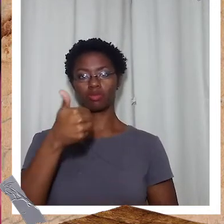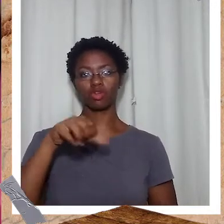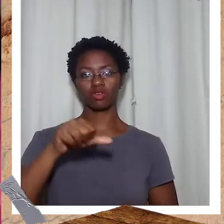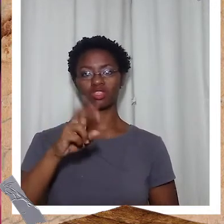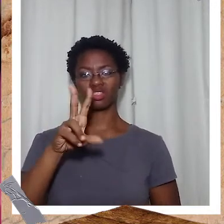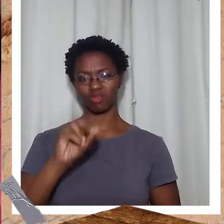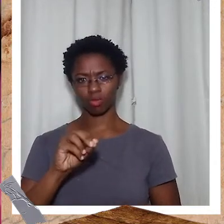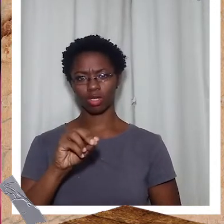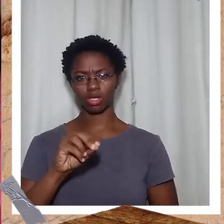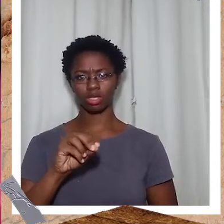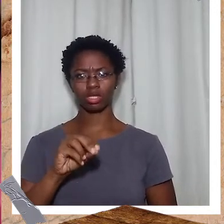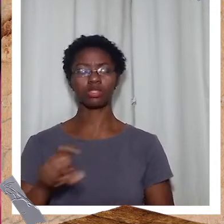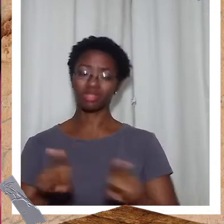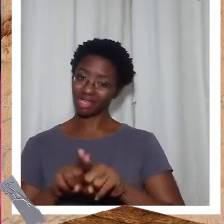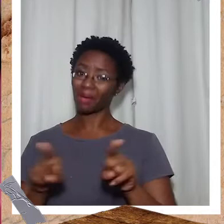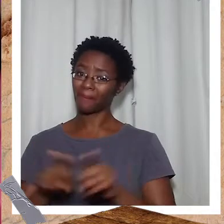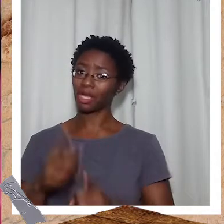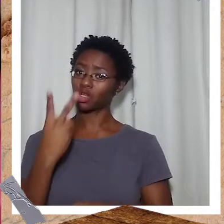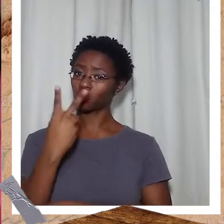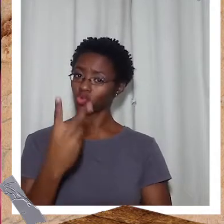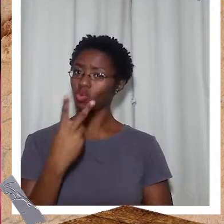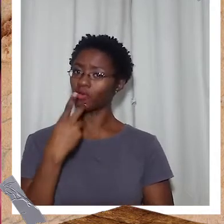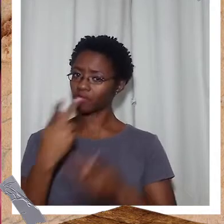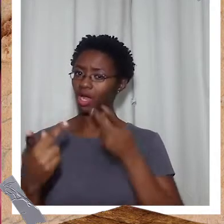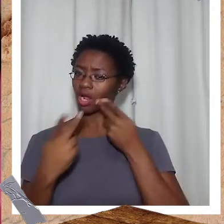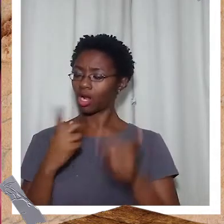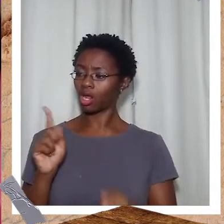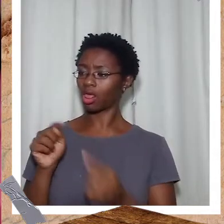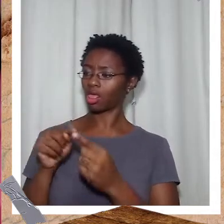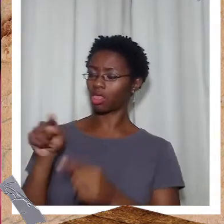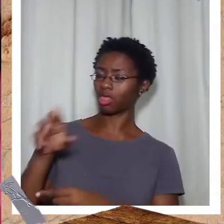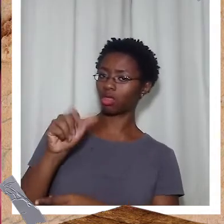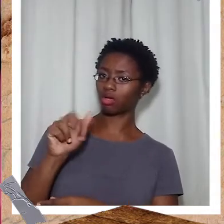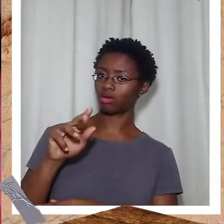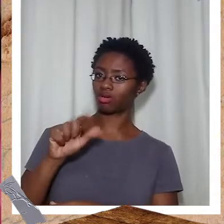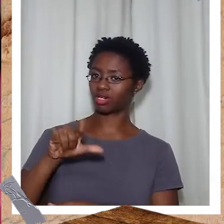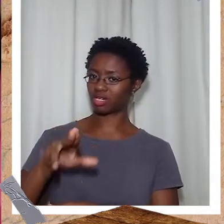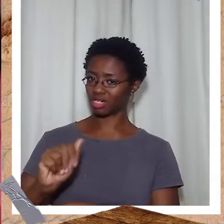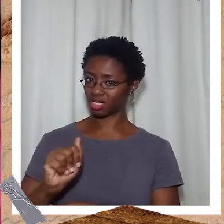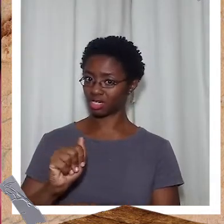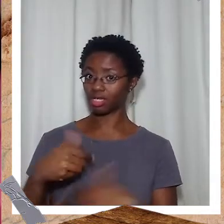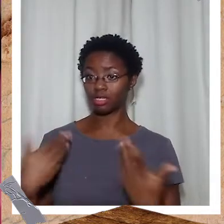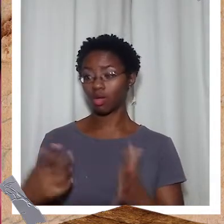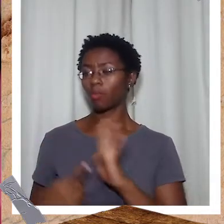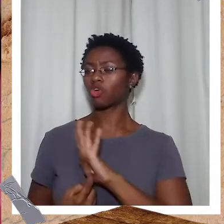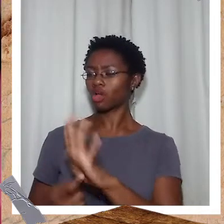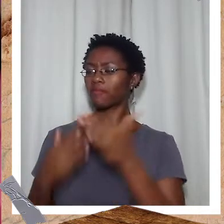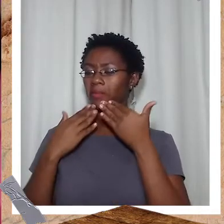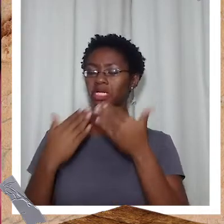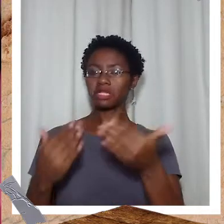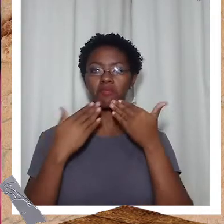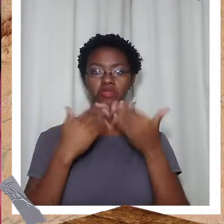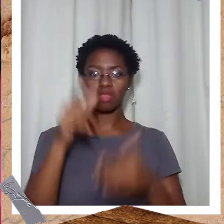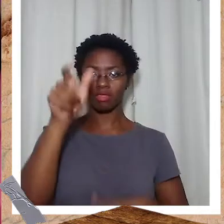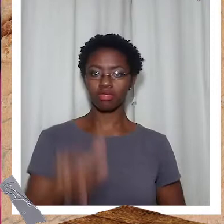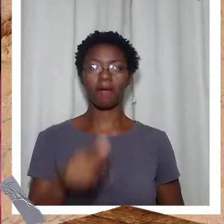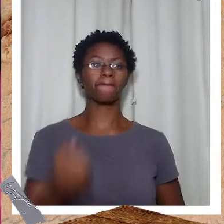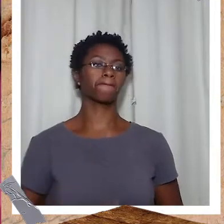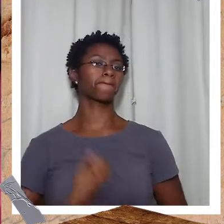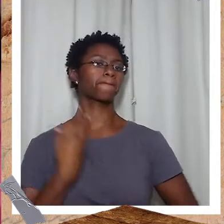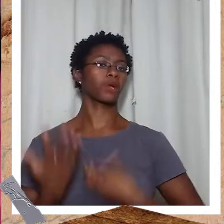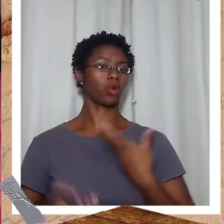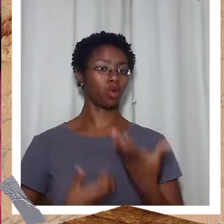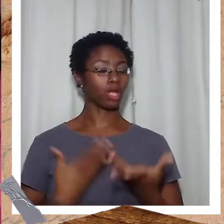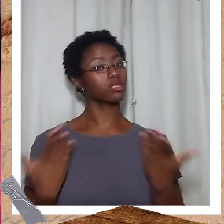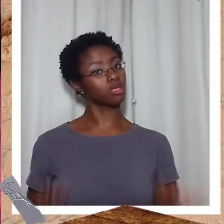parênteses? As primeiras referências que nós já conhecemos de Carolina, ela é apresentada como uma poeta. Isso diz muito a